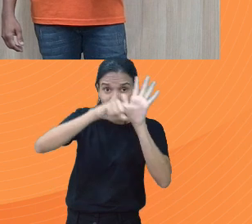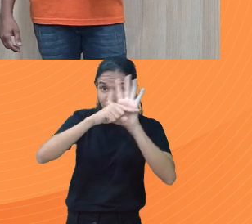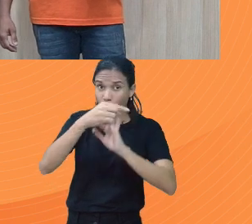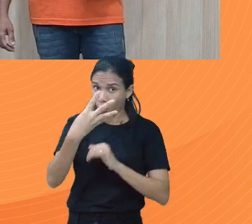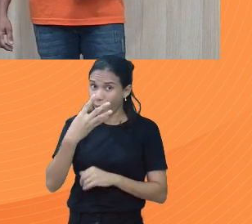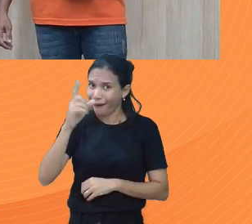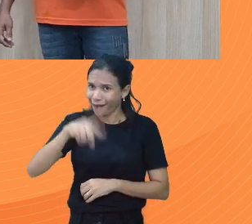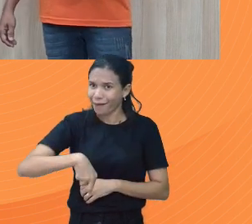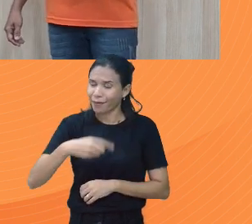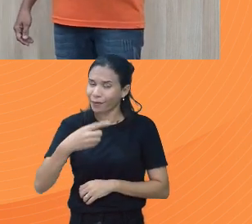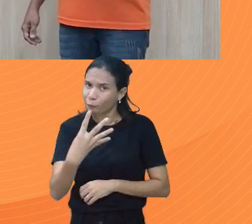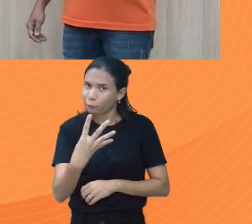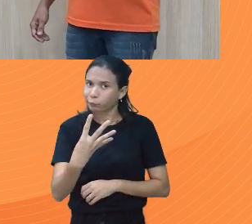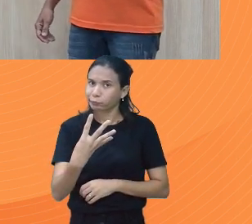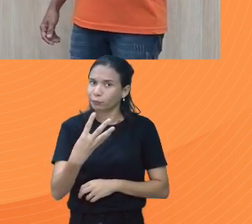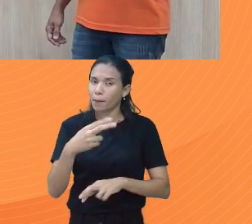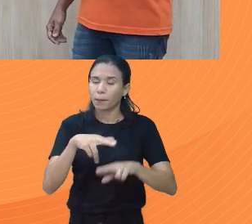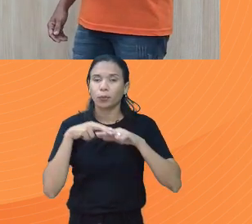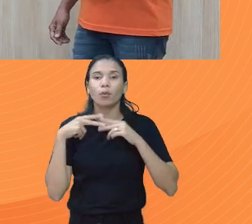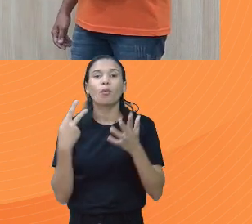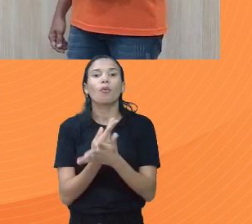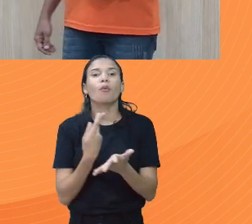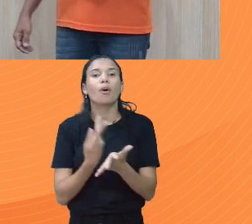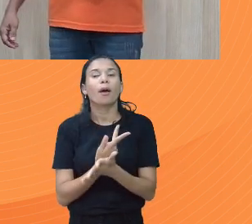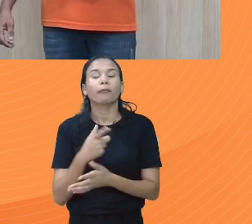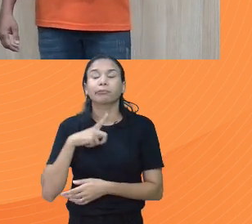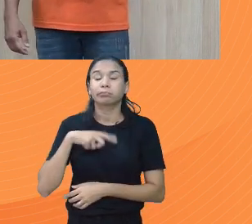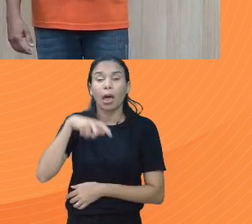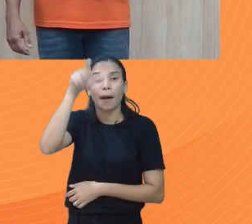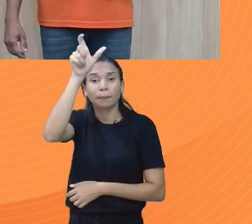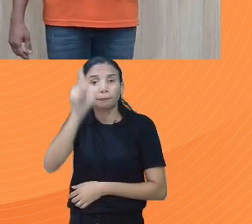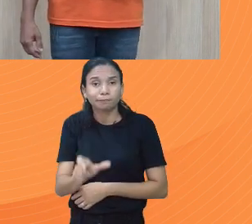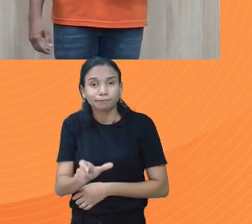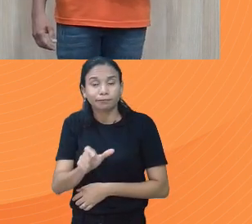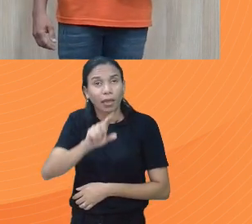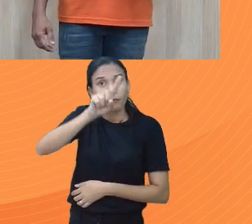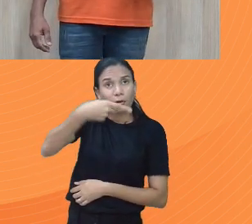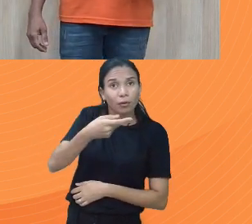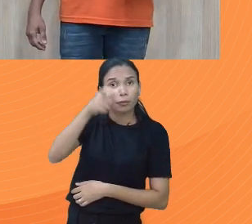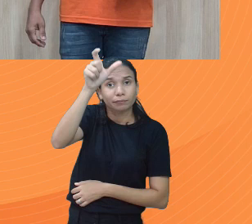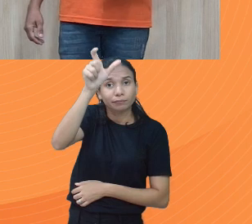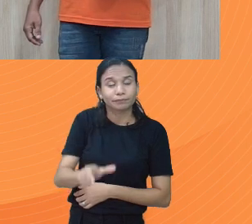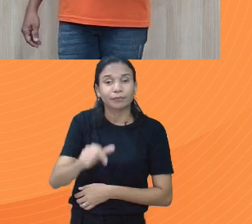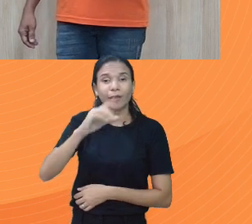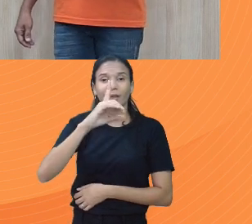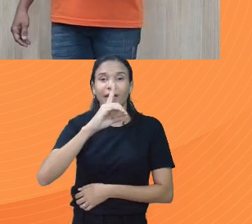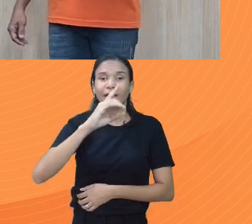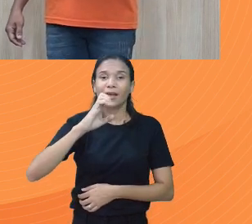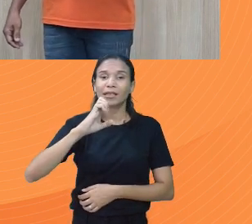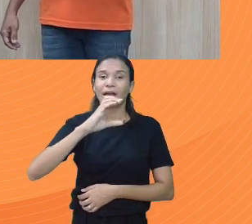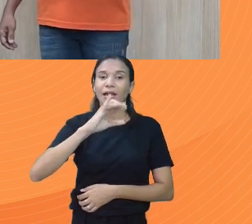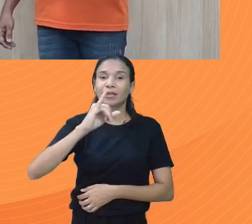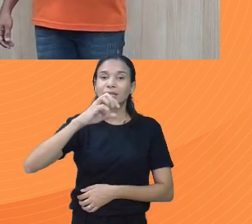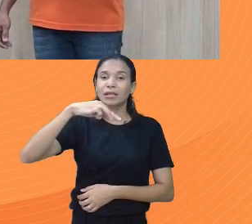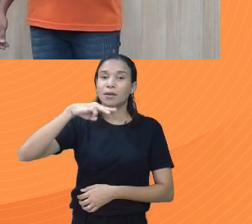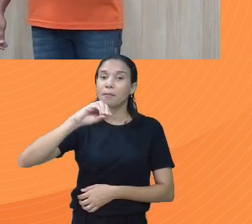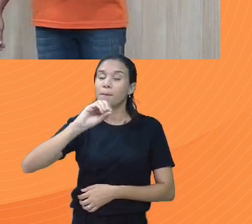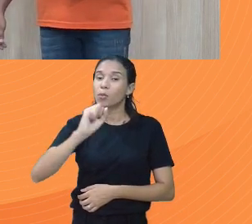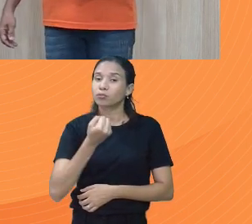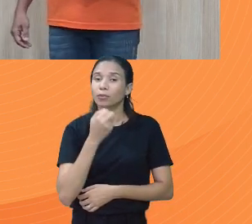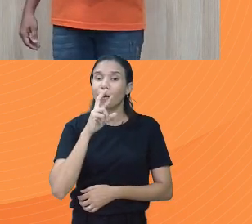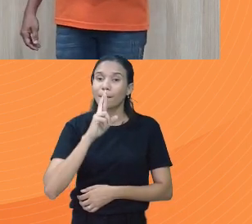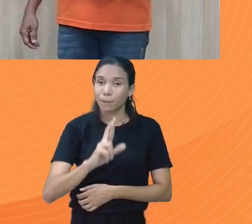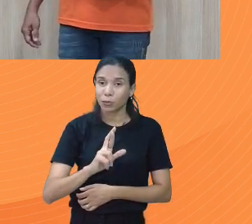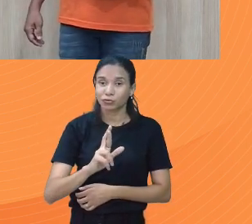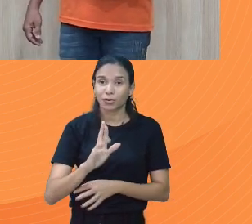é 4. Então, o erro da conta está aí. Está na casa dos décimos. Então, a resposta